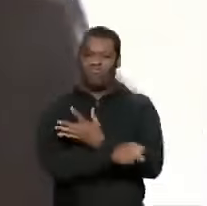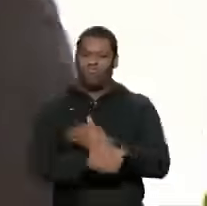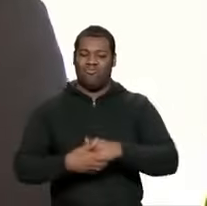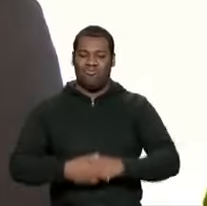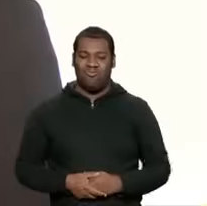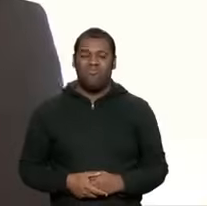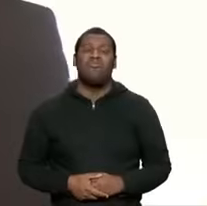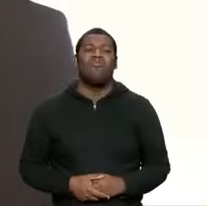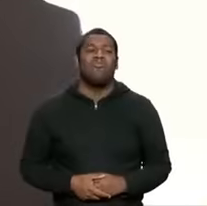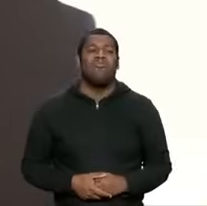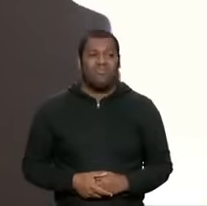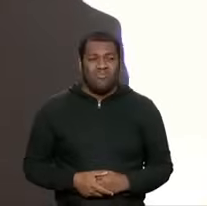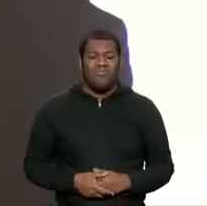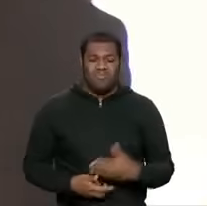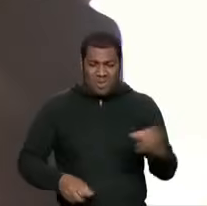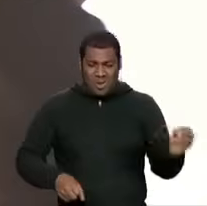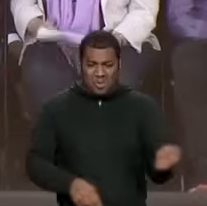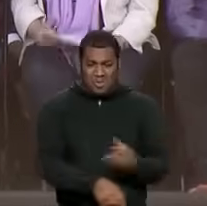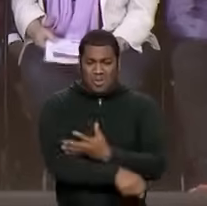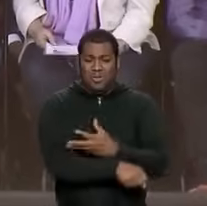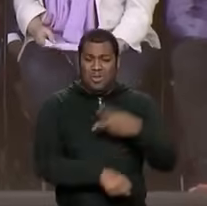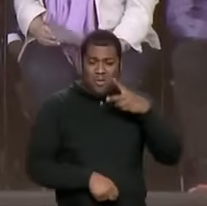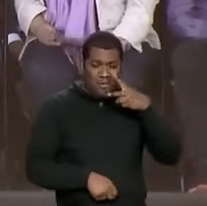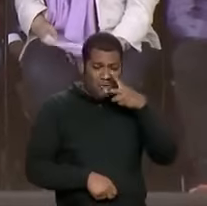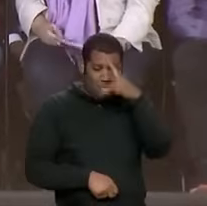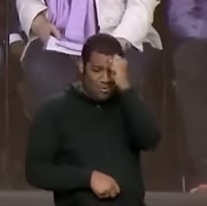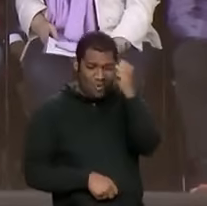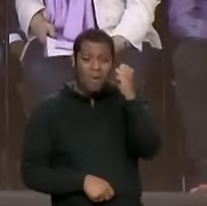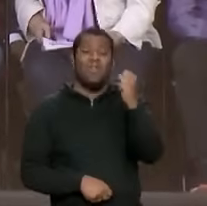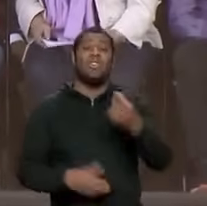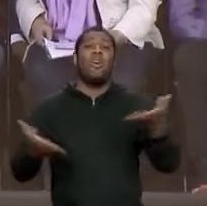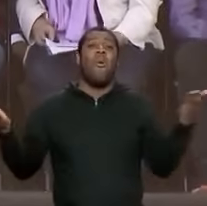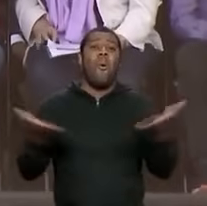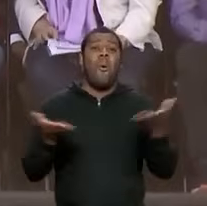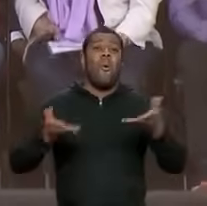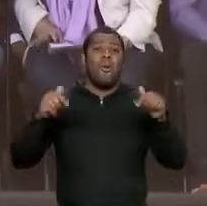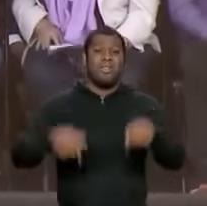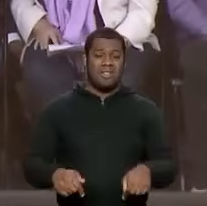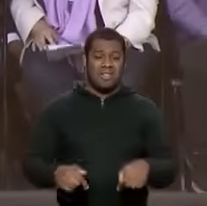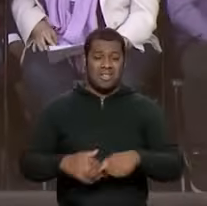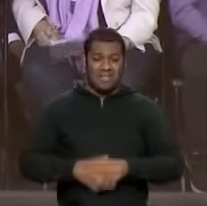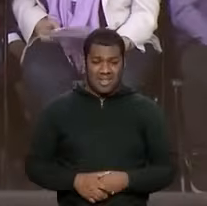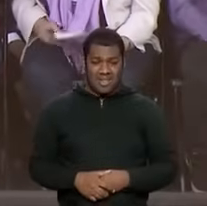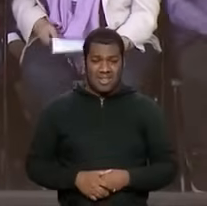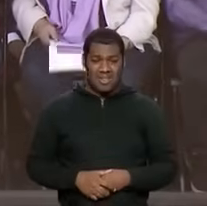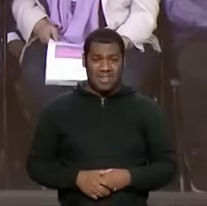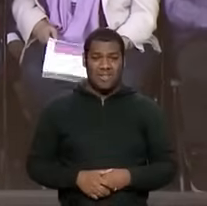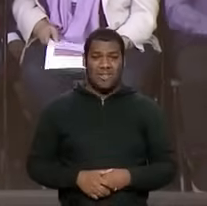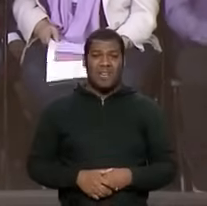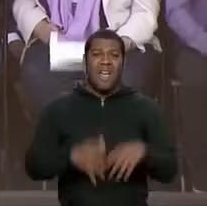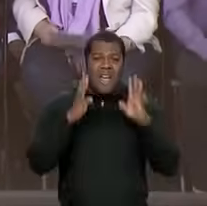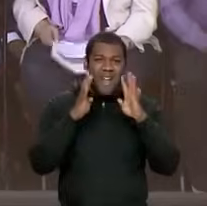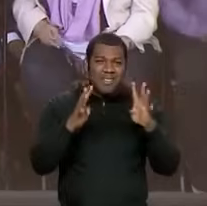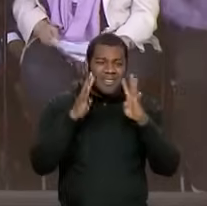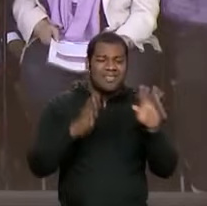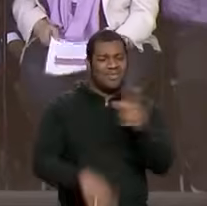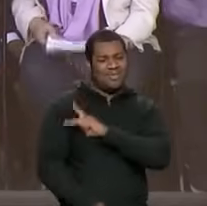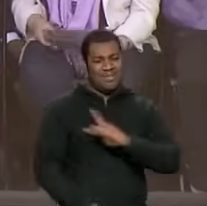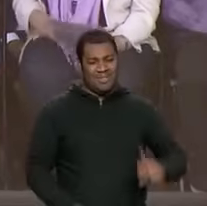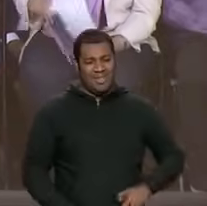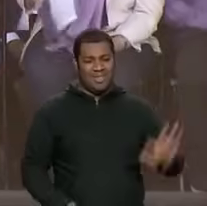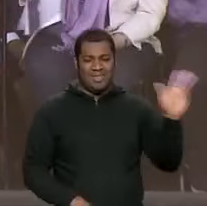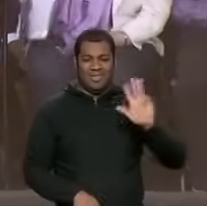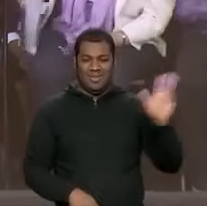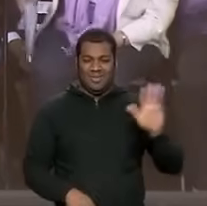praticamente sem voz de poder estar nesse momento recebendo você é muito horroroso para todas nós